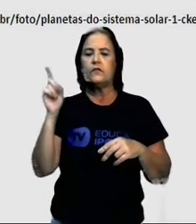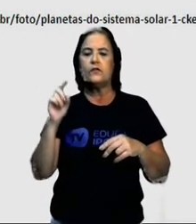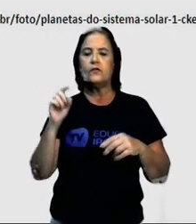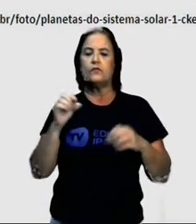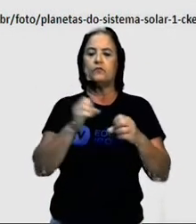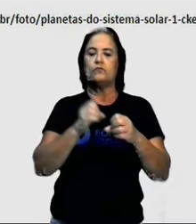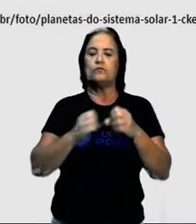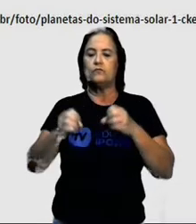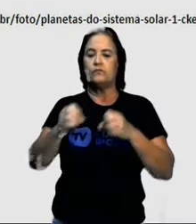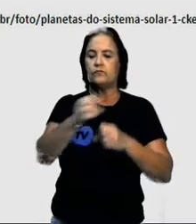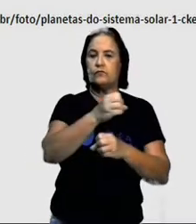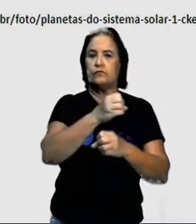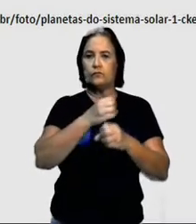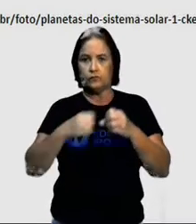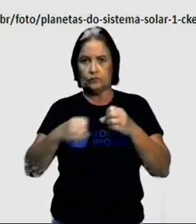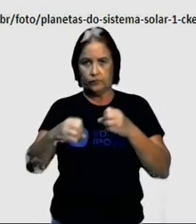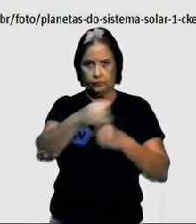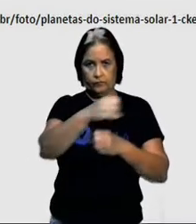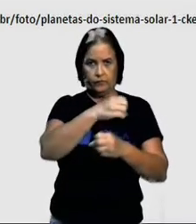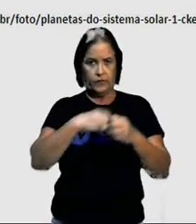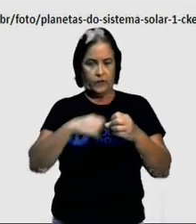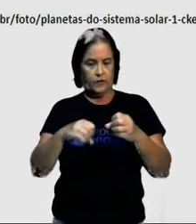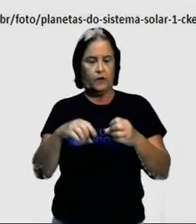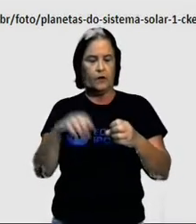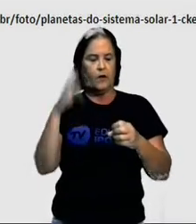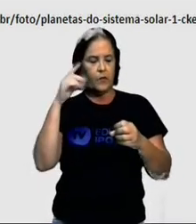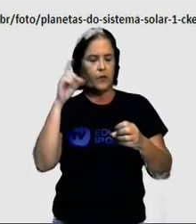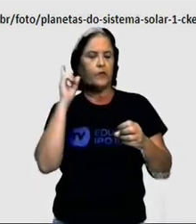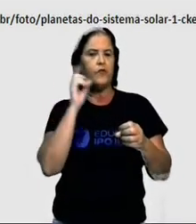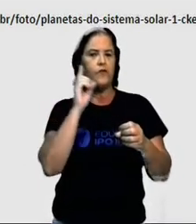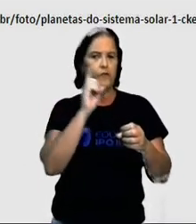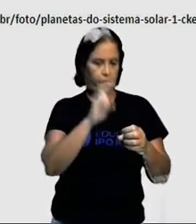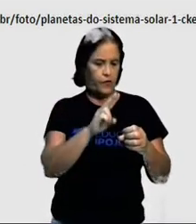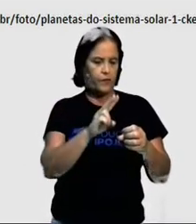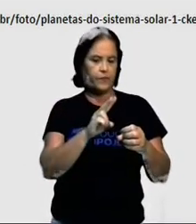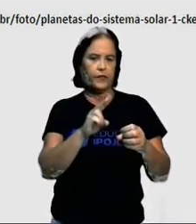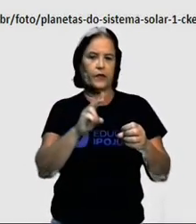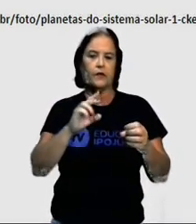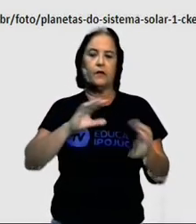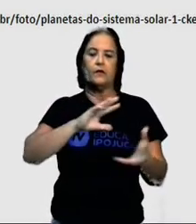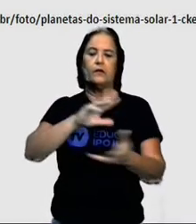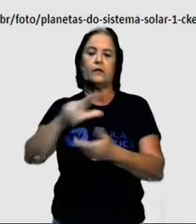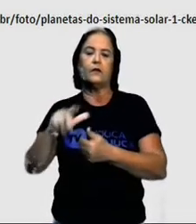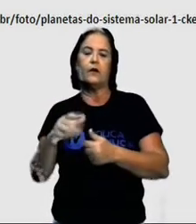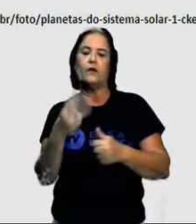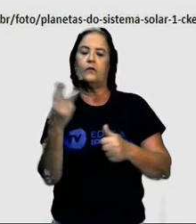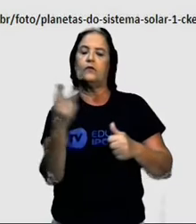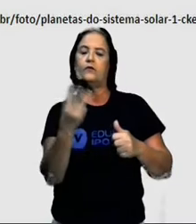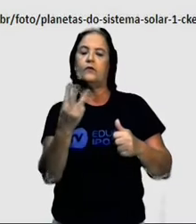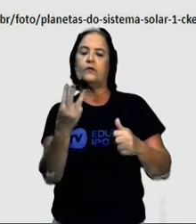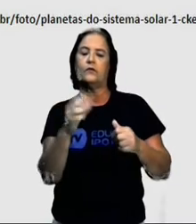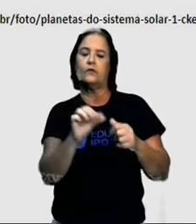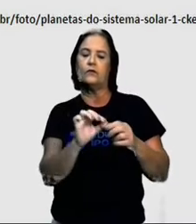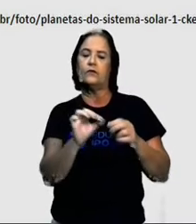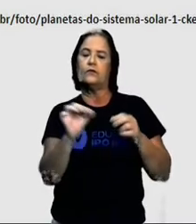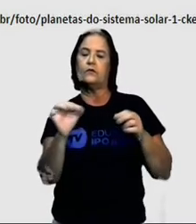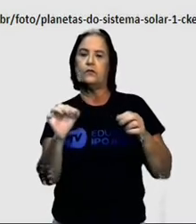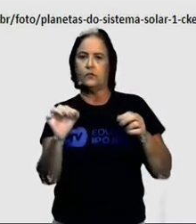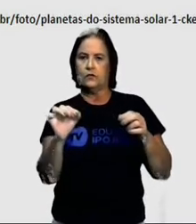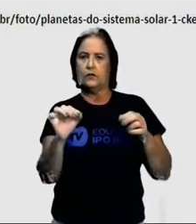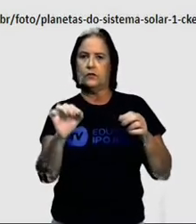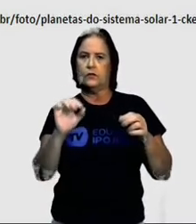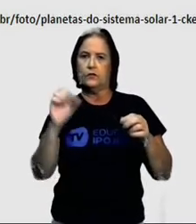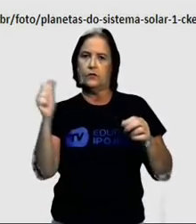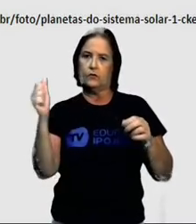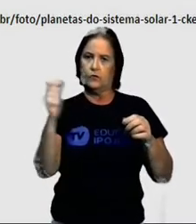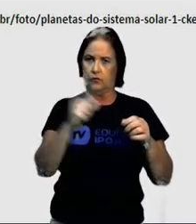consegue identificar aí a Terra como o terceiro planeta em distância do Sol. A Terra fica